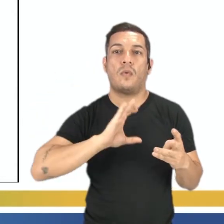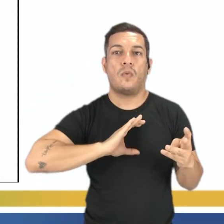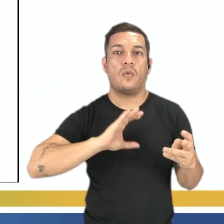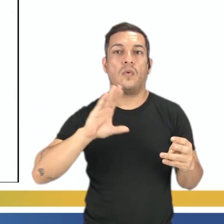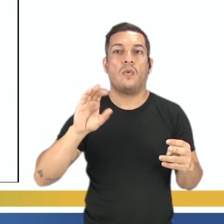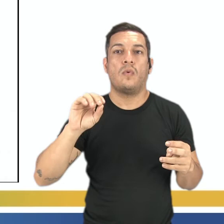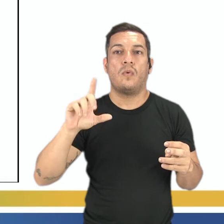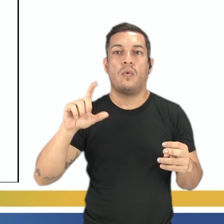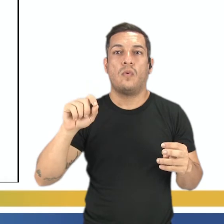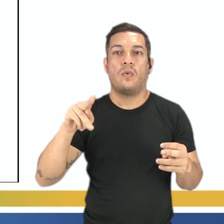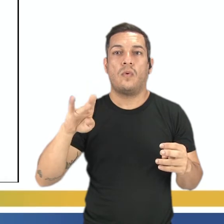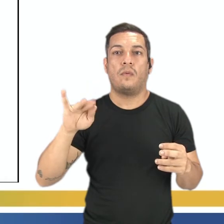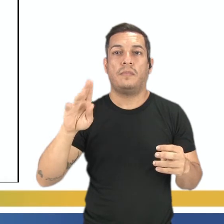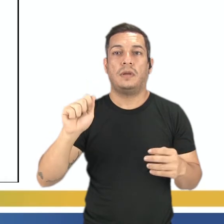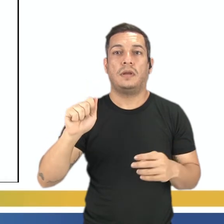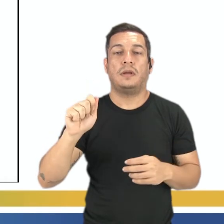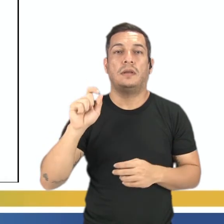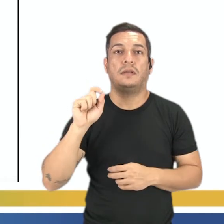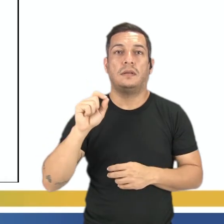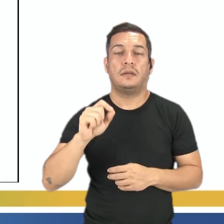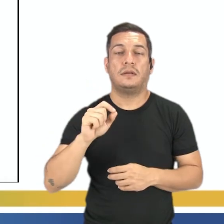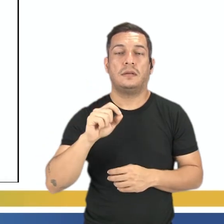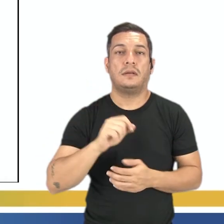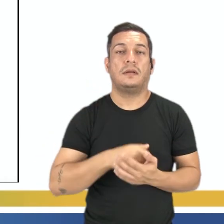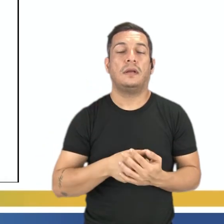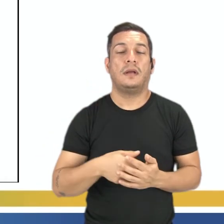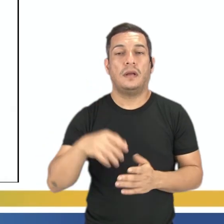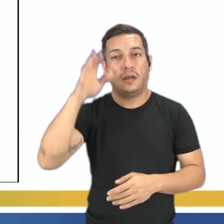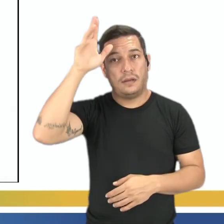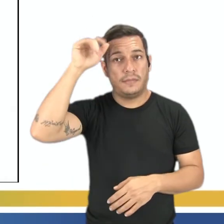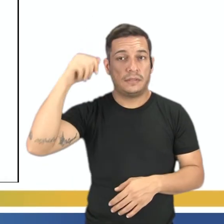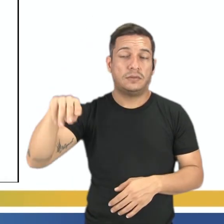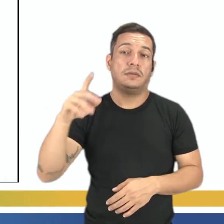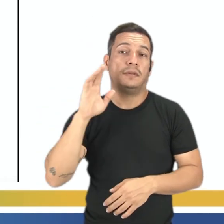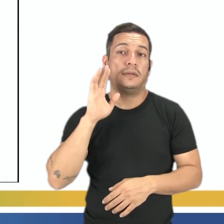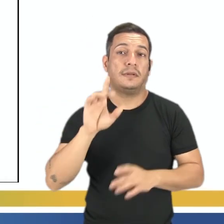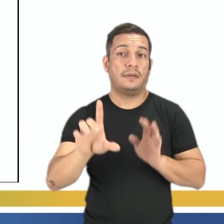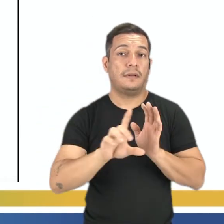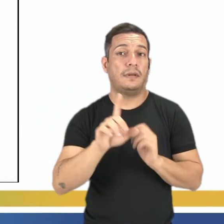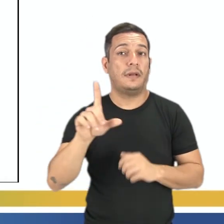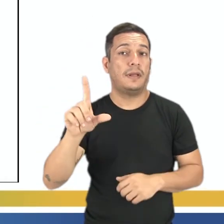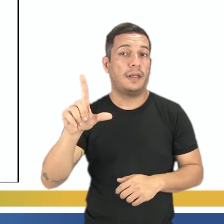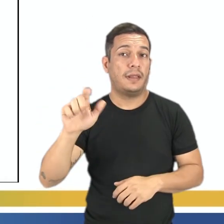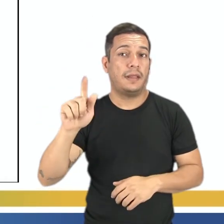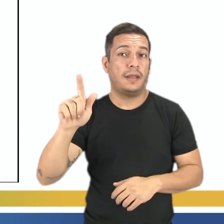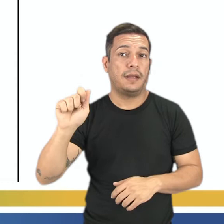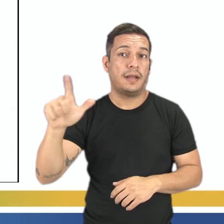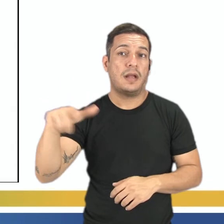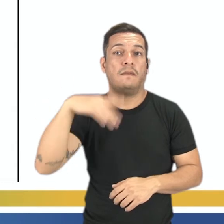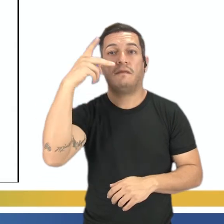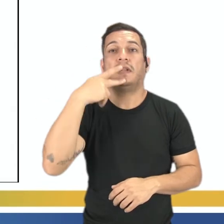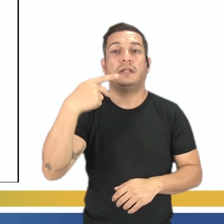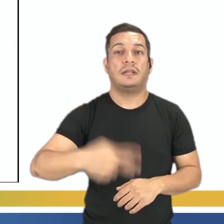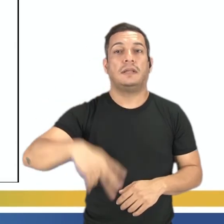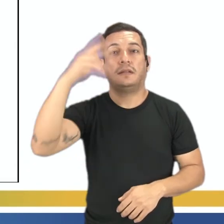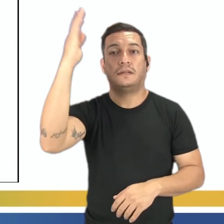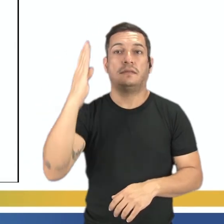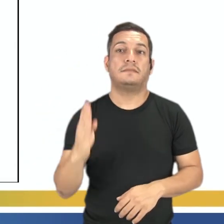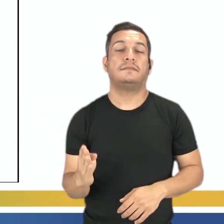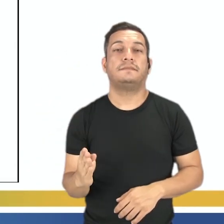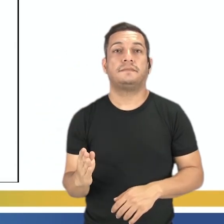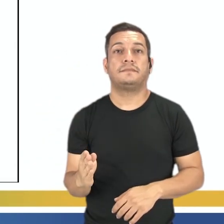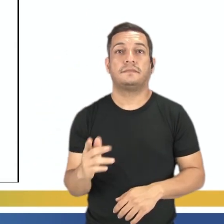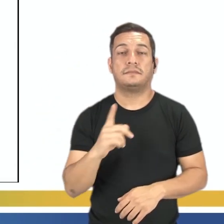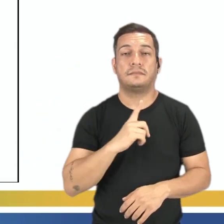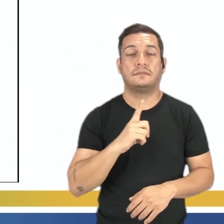Colômbia. Então nós temos a Amazônia Internacional. Mas quando eu falo de Amazônia Legal, estou falando da Amazônia brasileira, do Brasil, né?